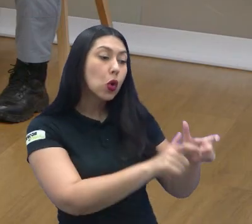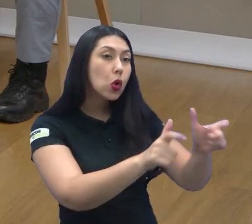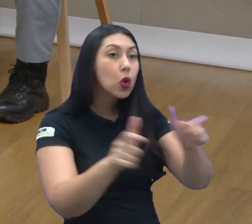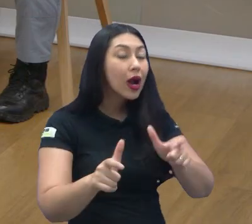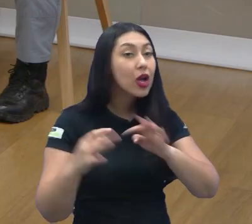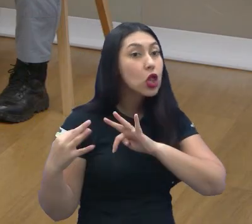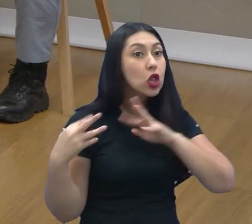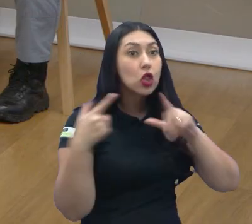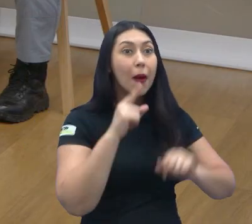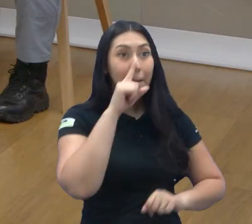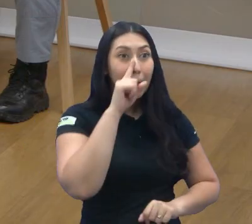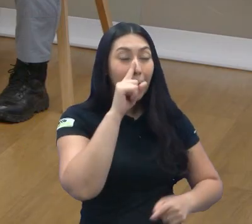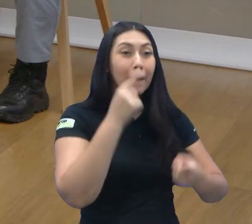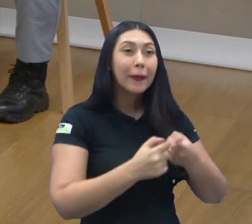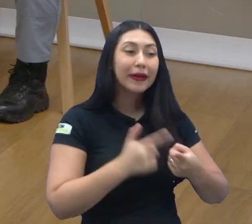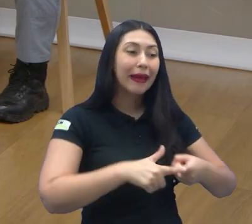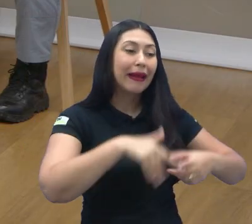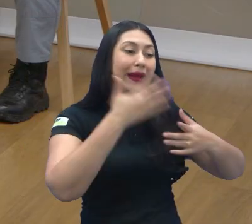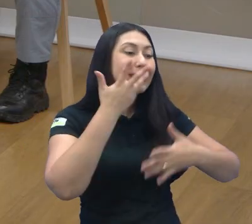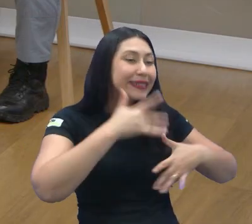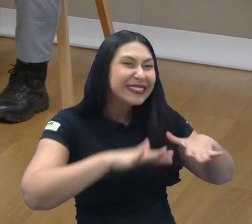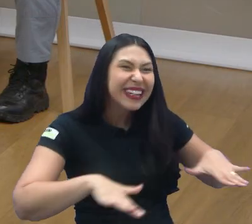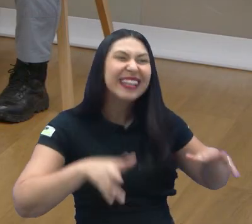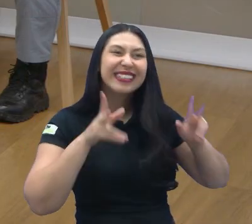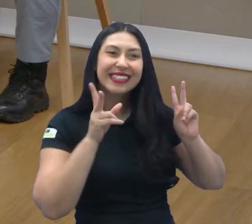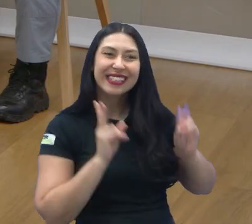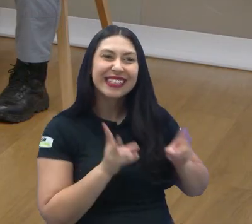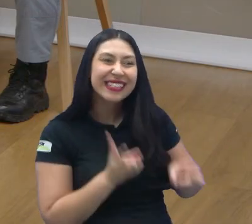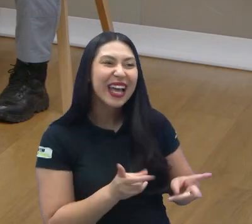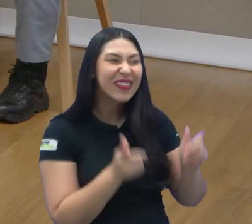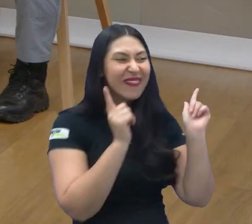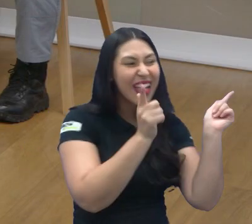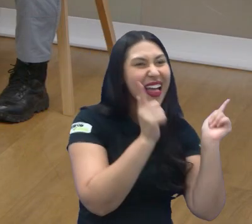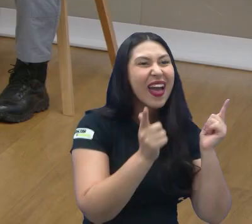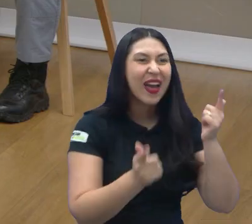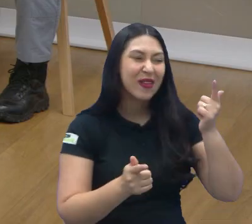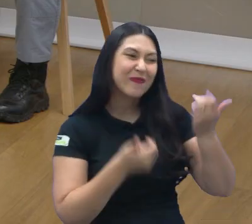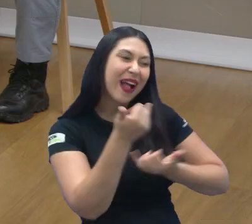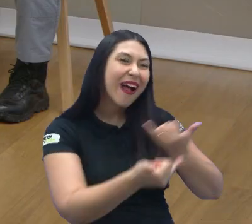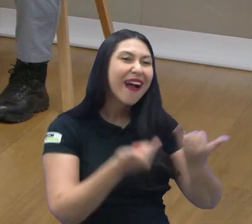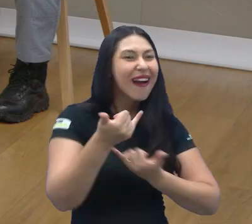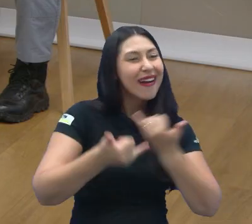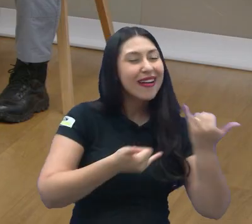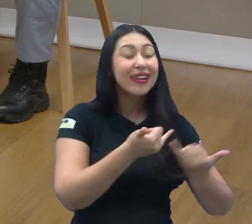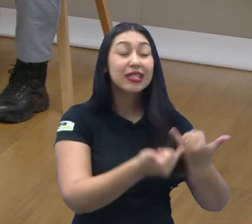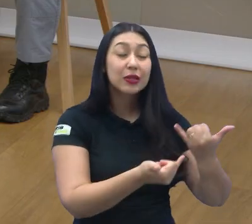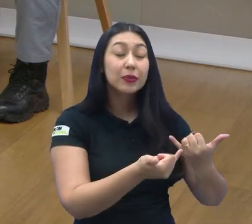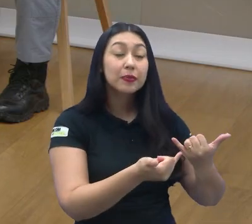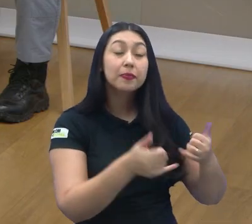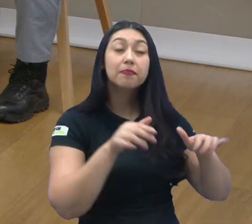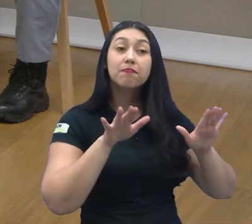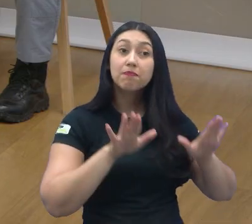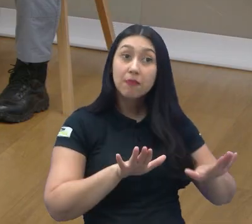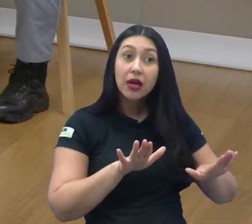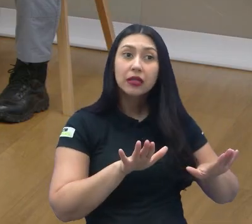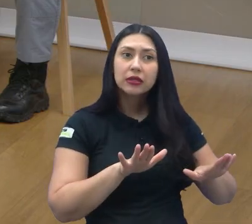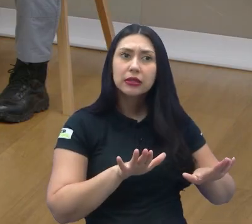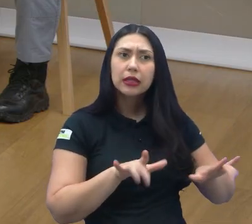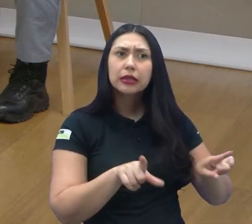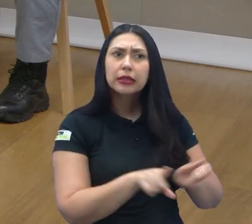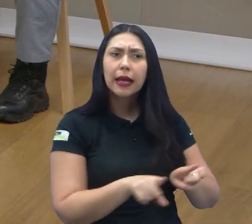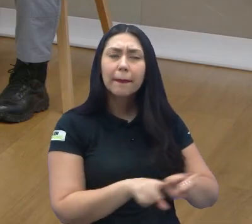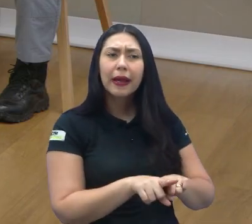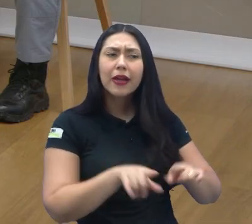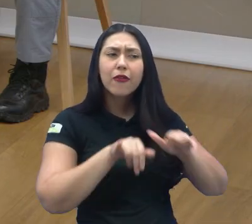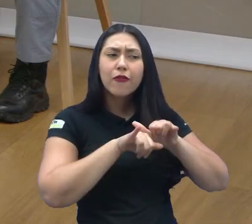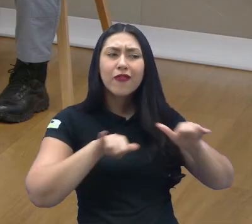porque a criança acha um jeito ali de fazer alguma arte, claro, brincando, né, na hora da brincadeira. Mas a gente sempre escuta que a cozinha é